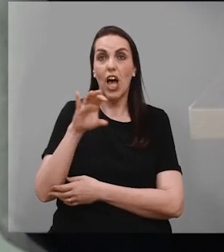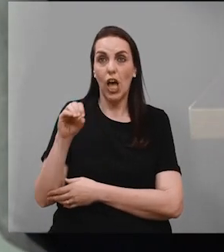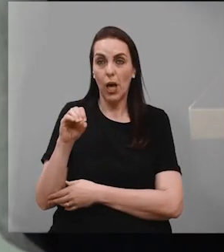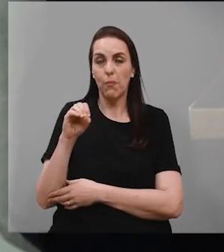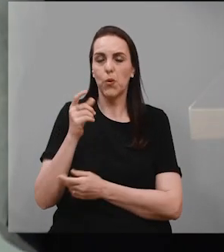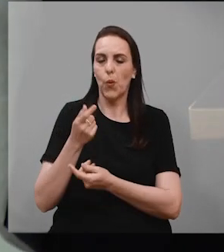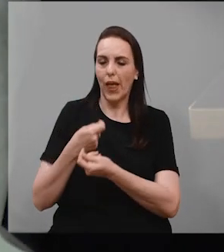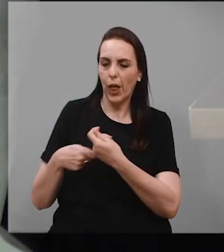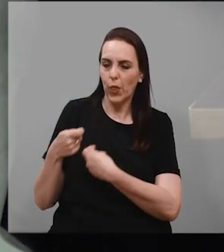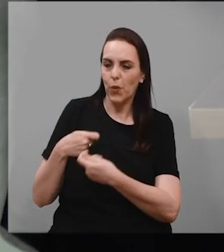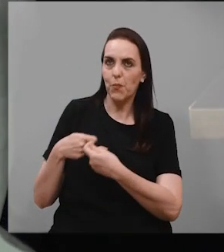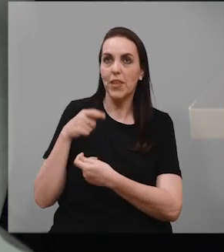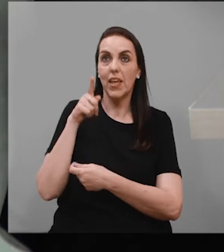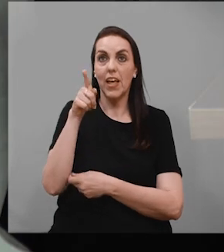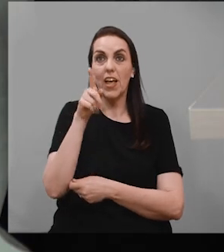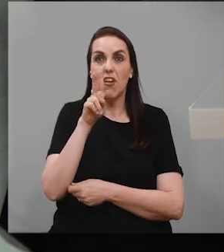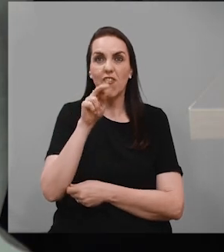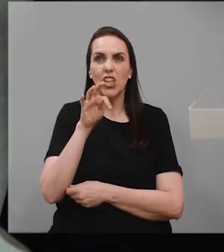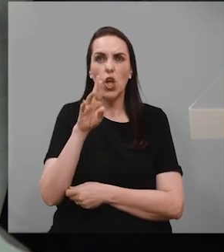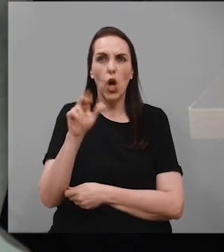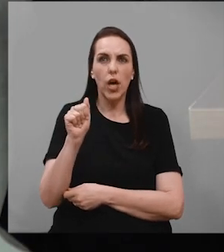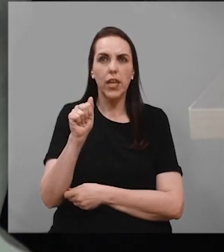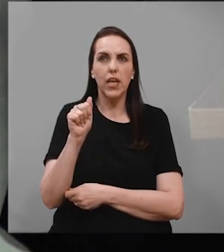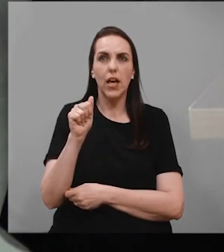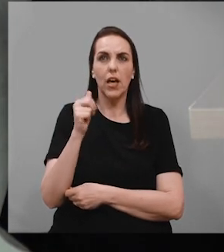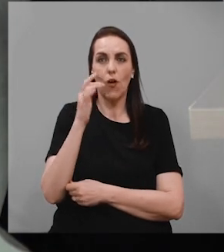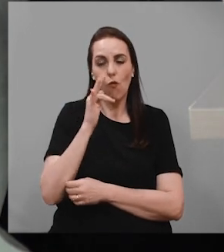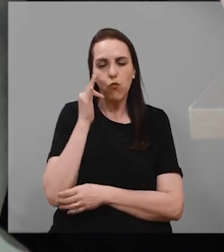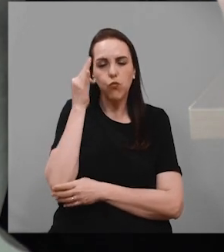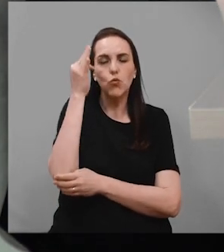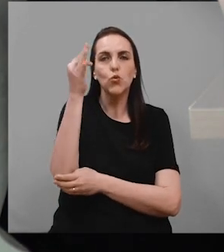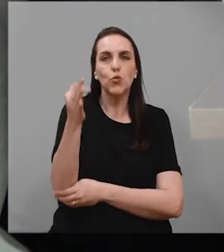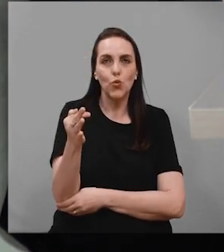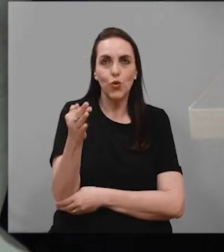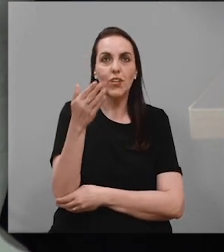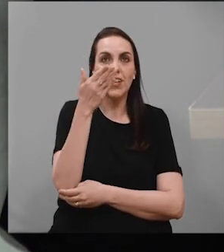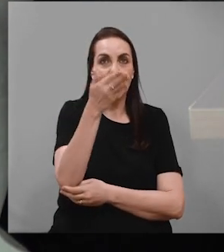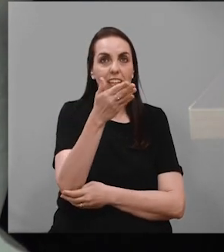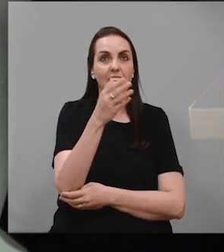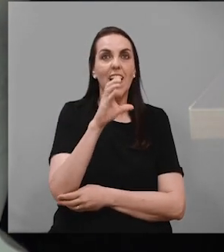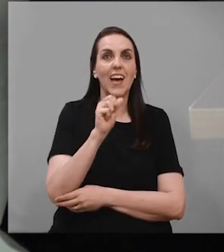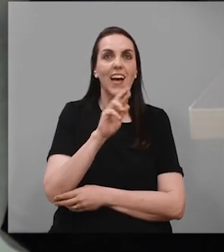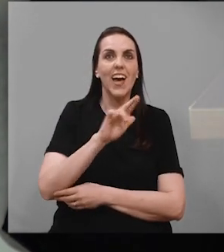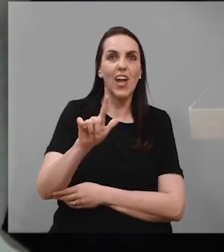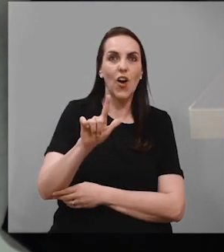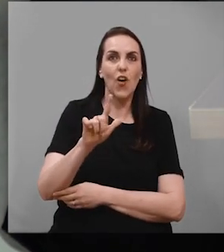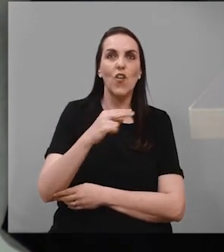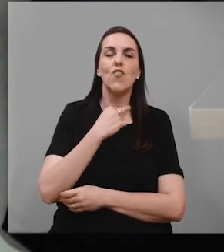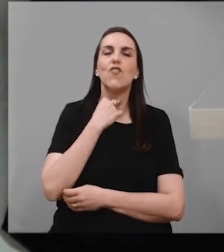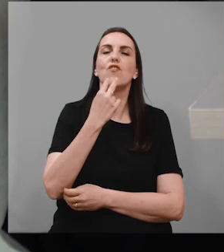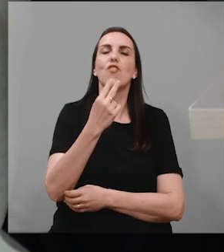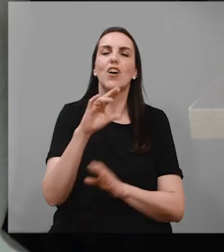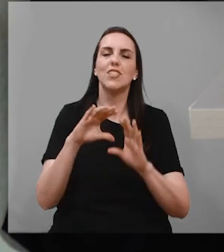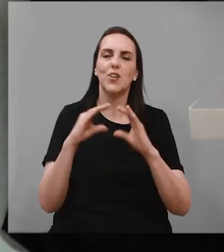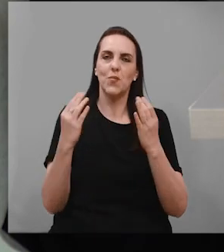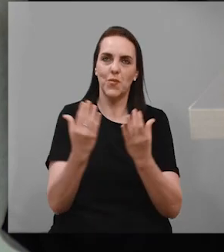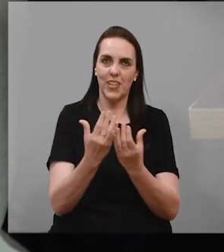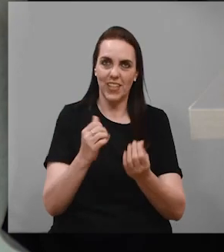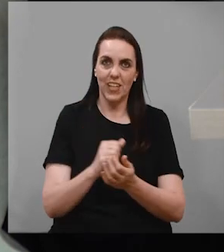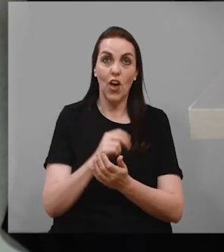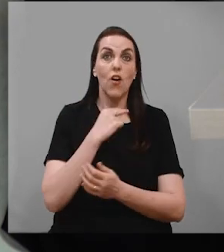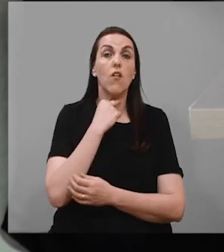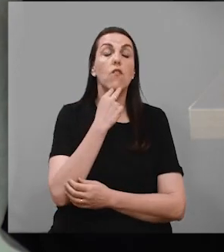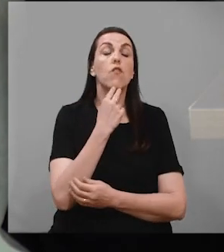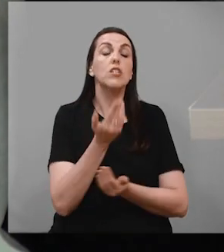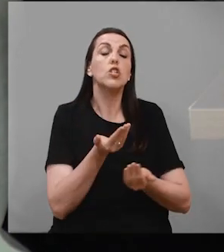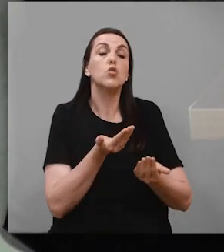Fábio a economia, a Vitória ficou com o futuro de Caxias e a Carol ficou com a voz da comunidade, né?